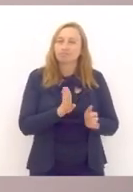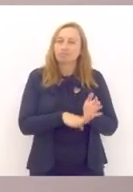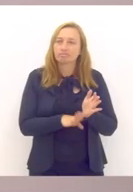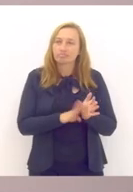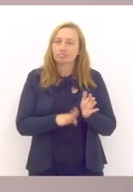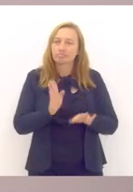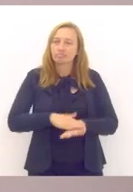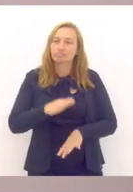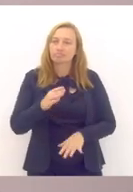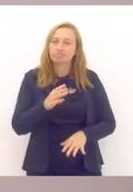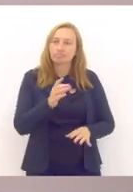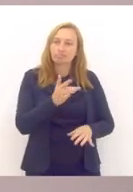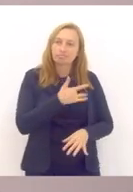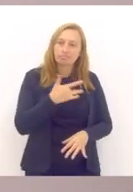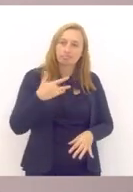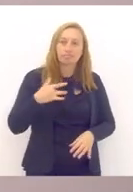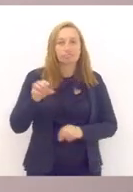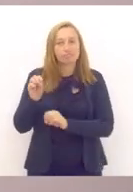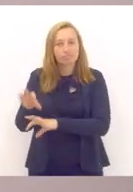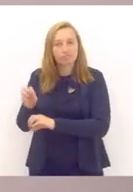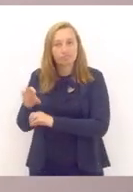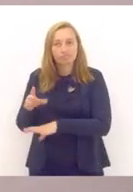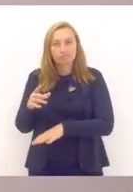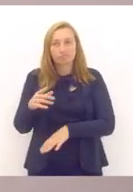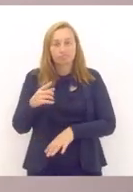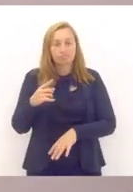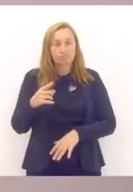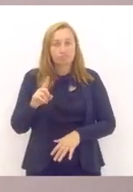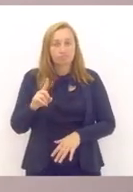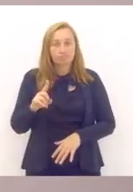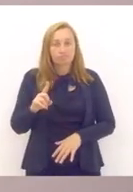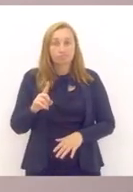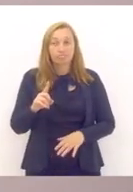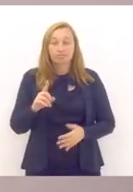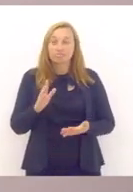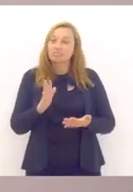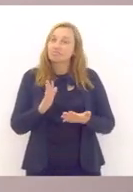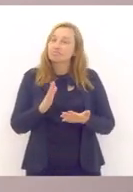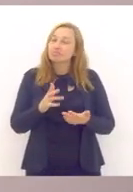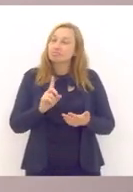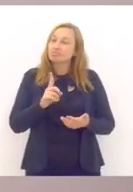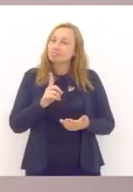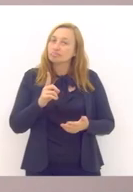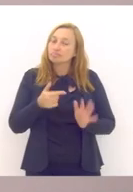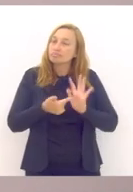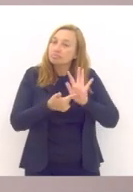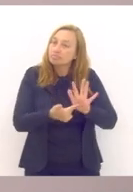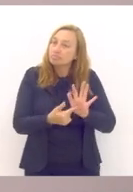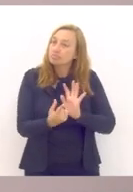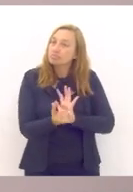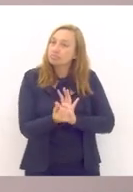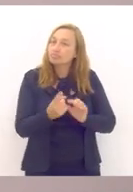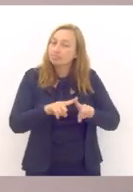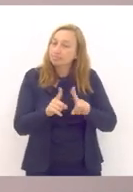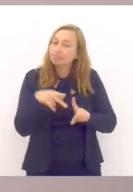com saúde e educação. Sim, muitas vezes o que não está acontecendo é aparecer o valor, mas está chegando a política